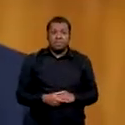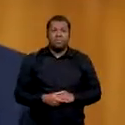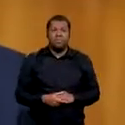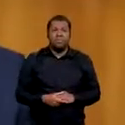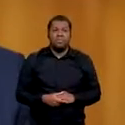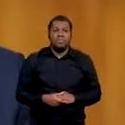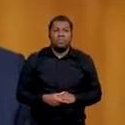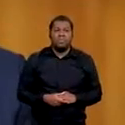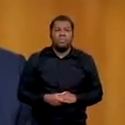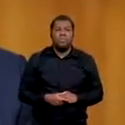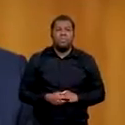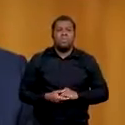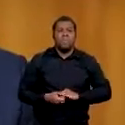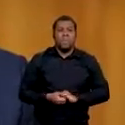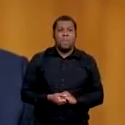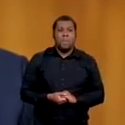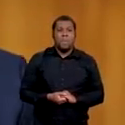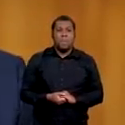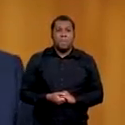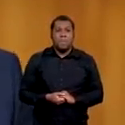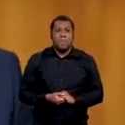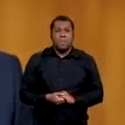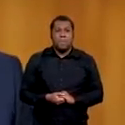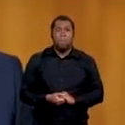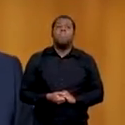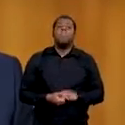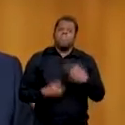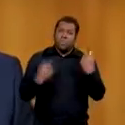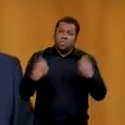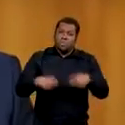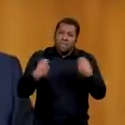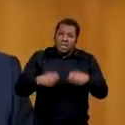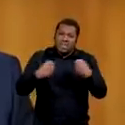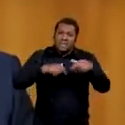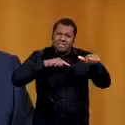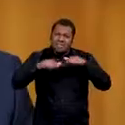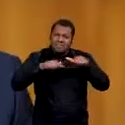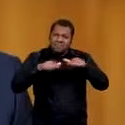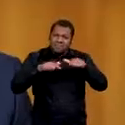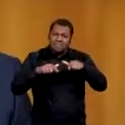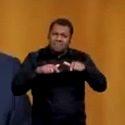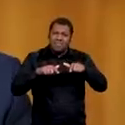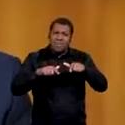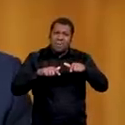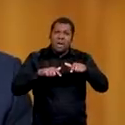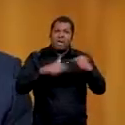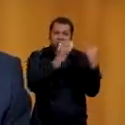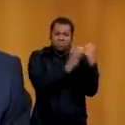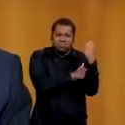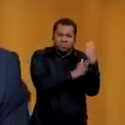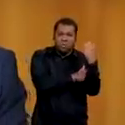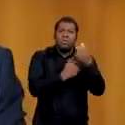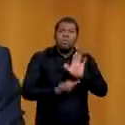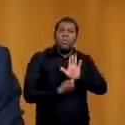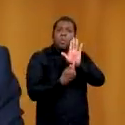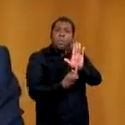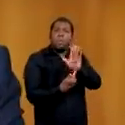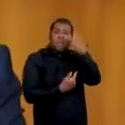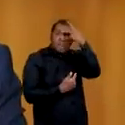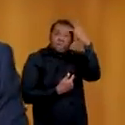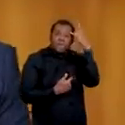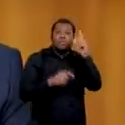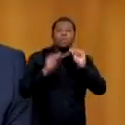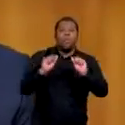inclusive, da CNBio, ou seja, nós estamos trabalhando com muita força para que a gente possa mostrar para as pessoas o seguinte: